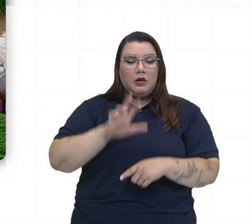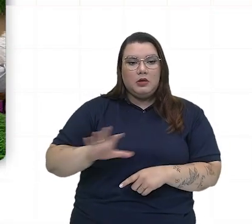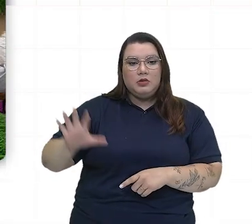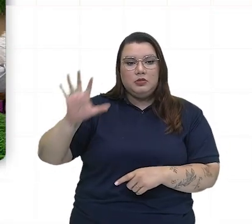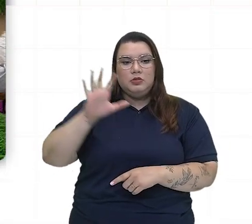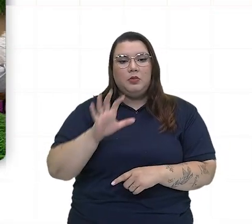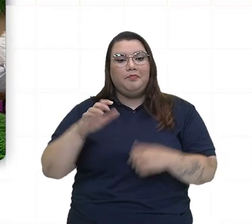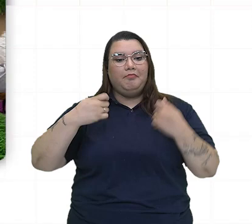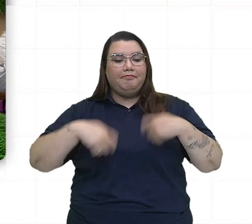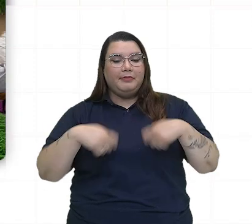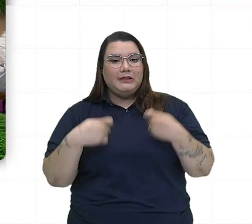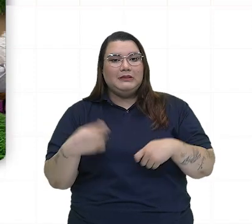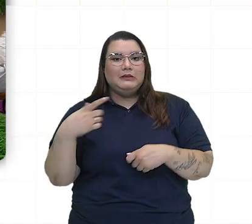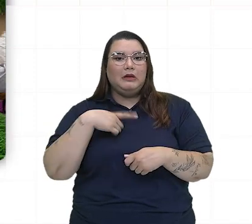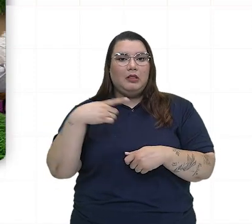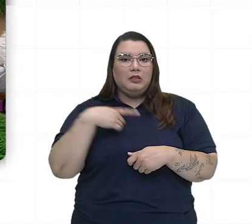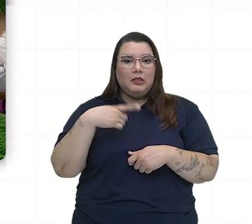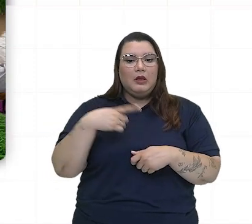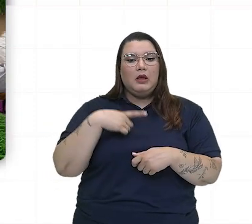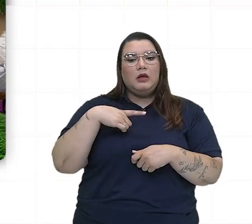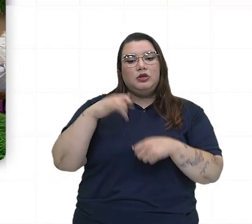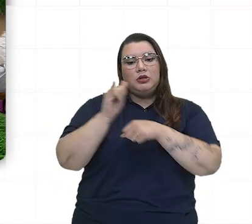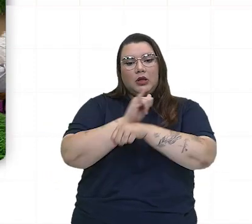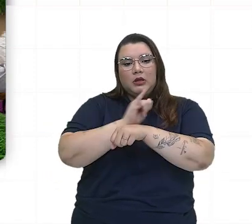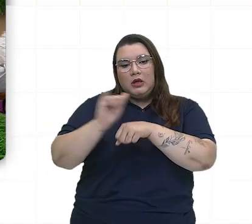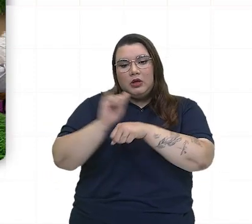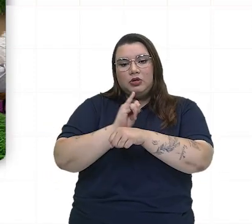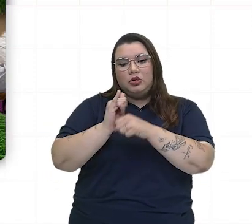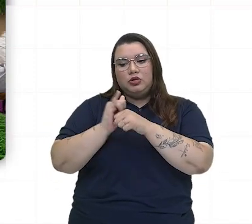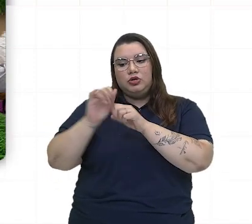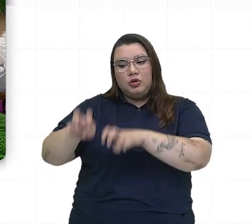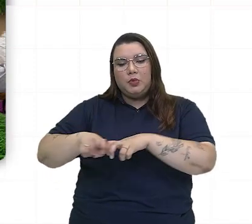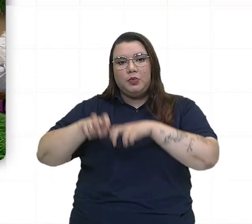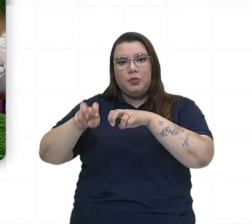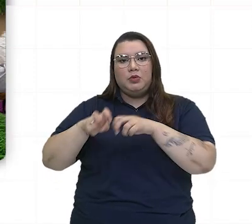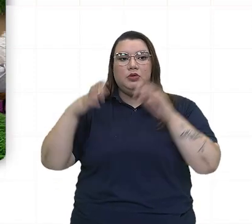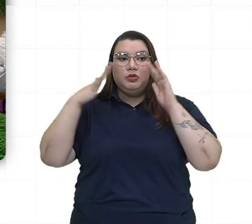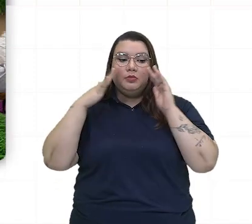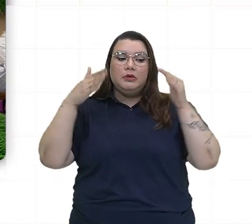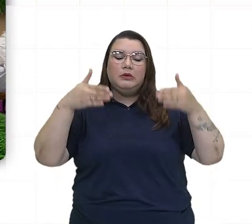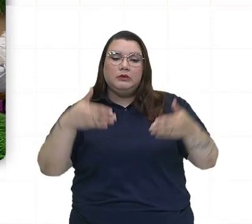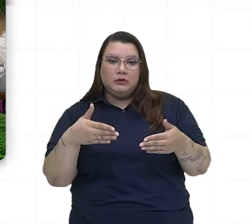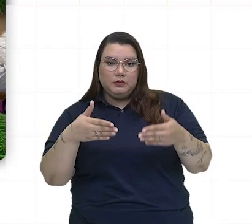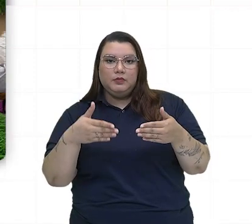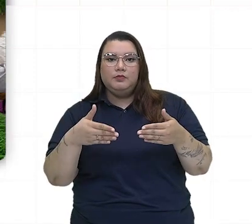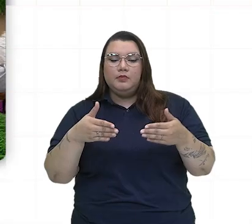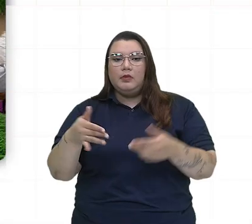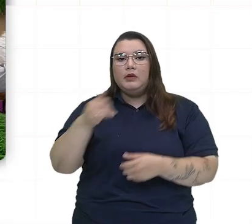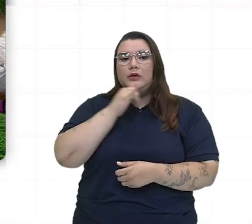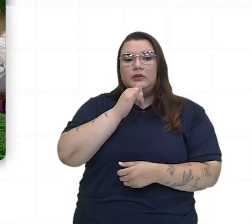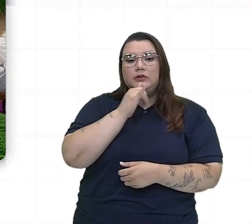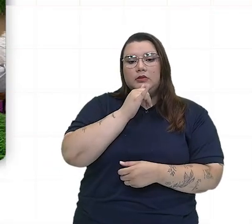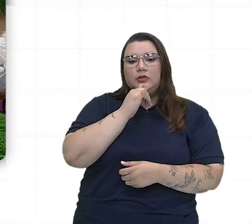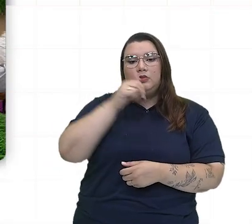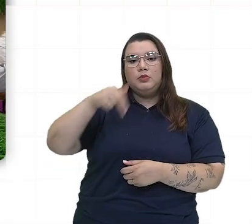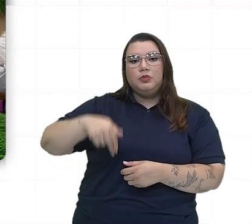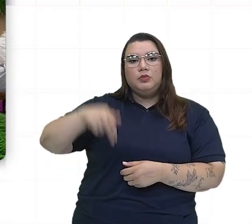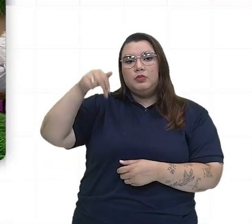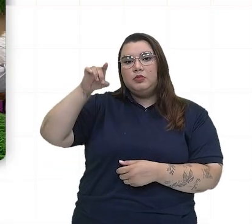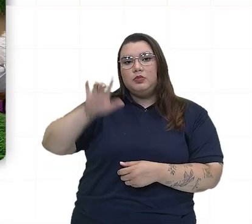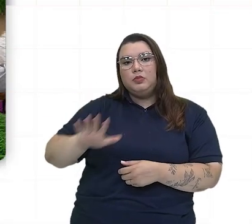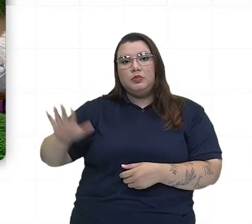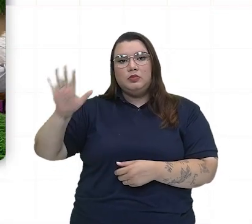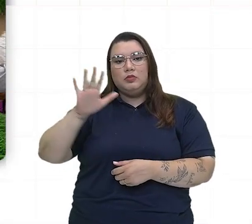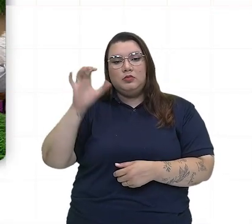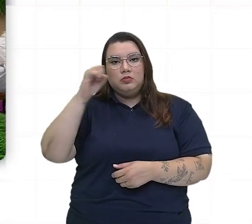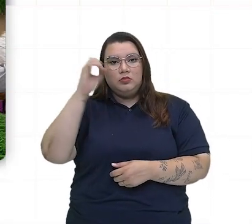região, vão exigir ali técnicas agrícolas mais específicas. Então, por exemplo, no